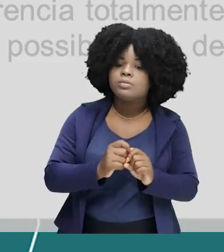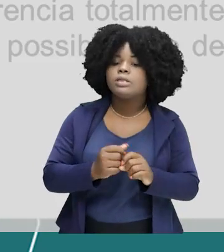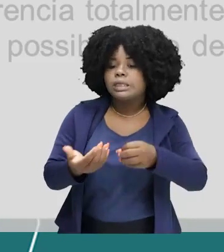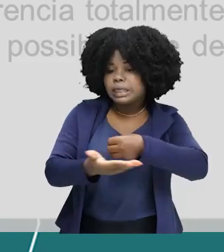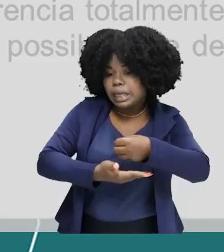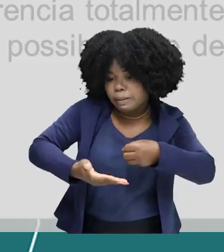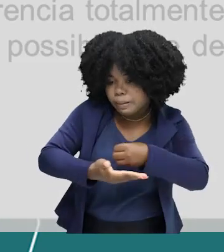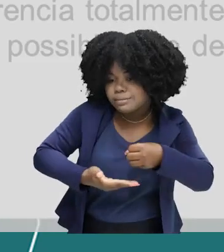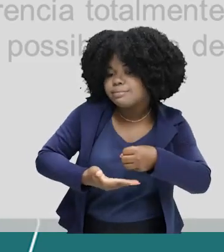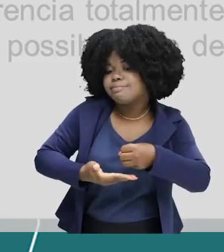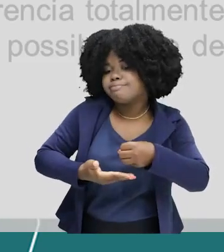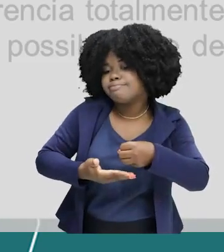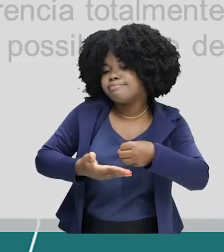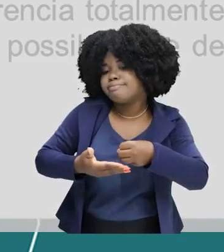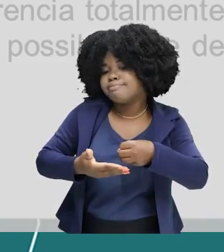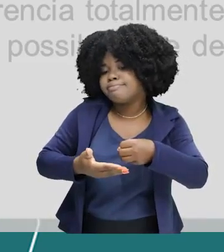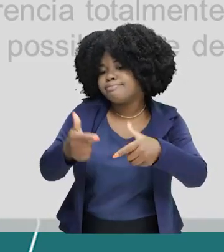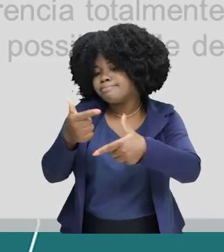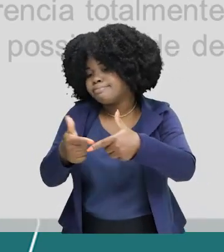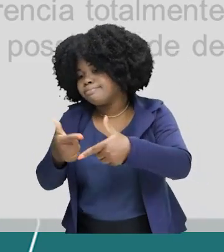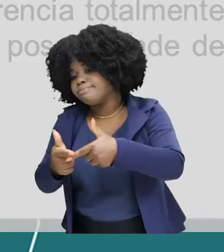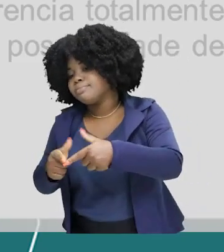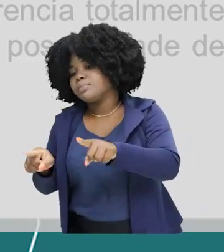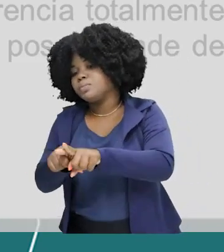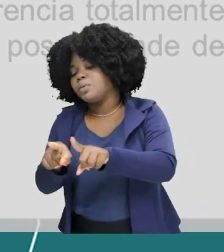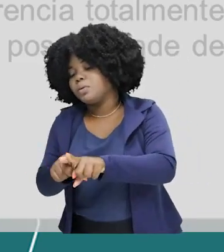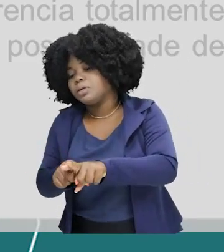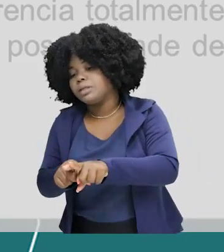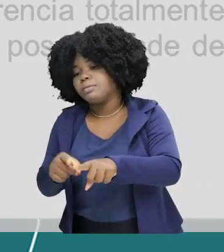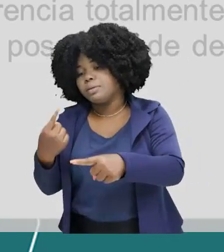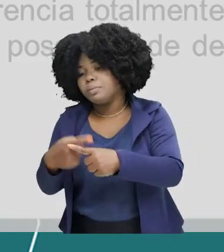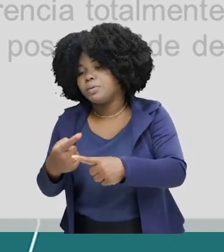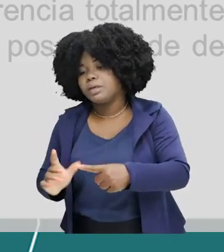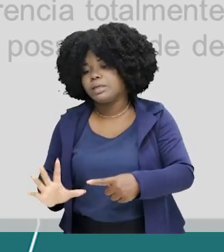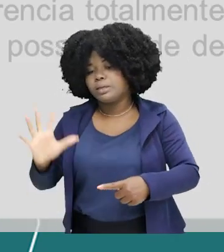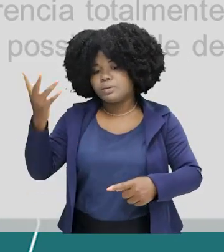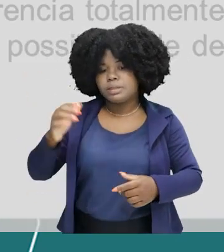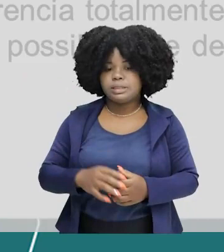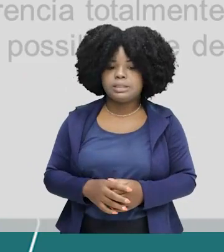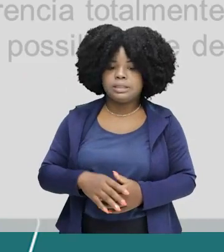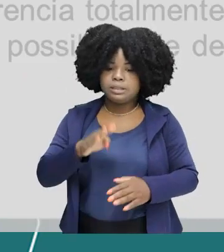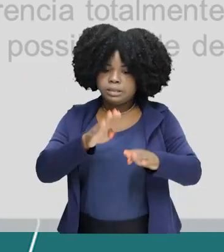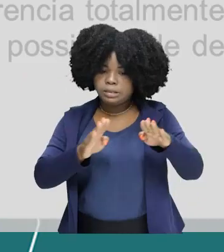da estratificação e o motivo pelo qual existem classes é a desigualdade econômica.